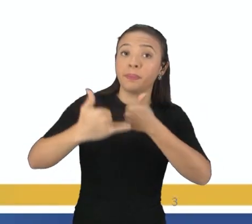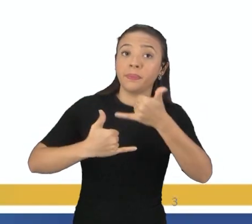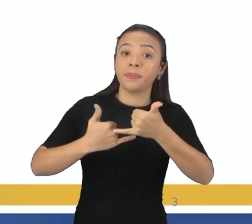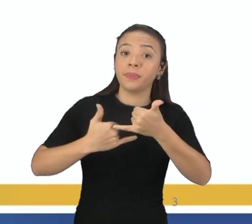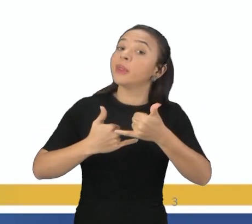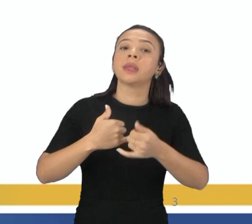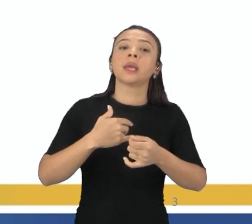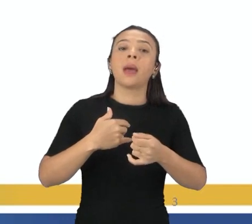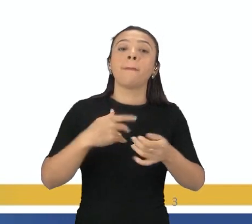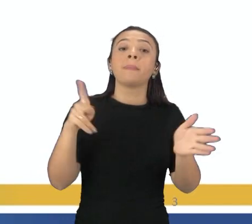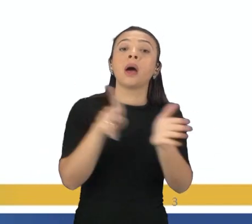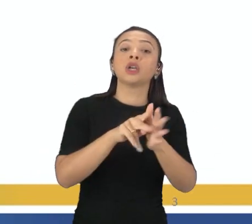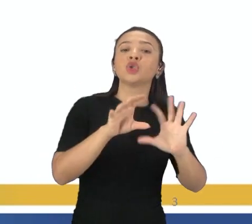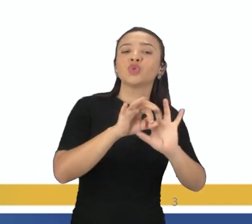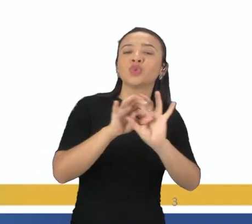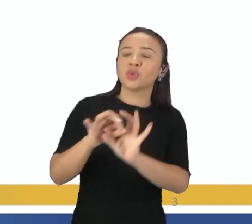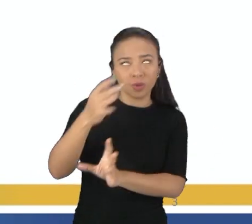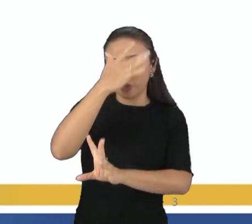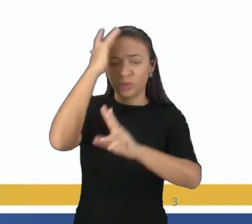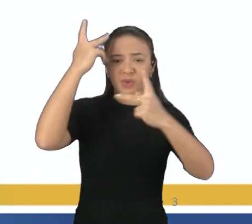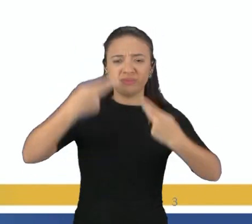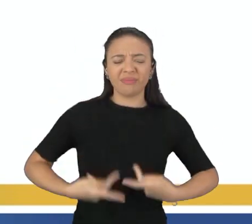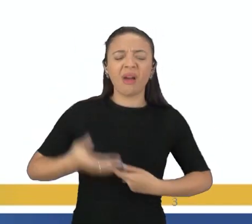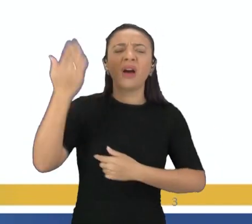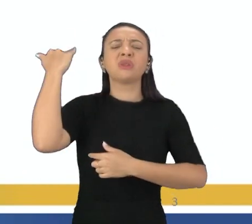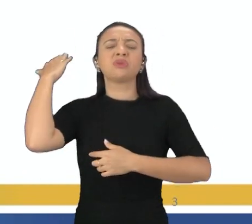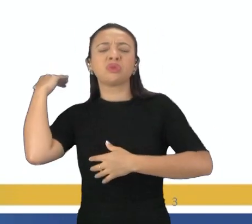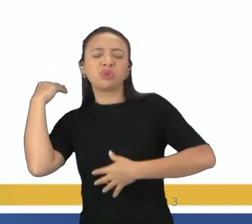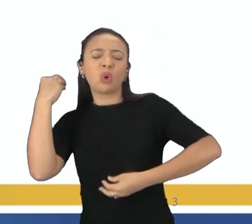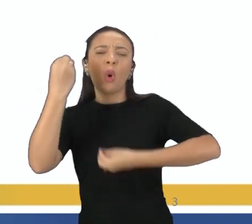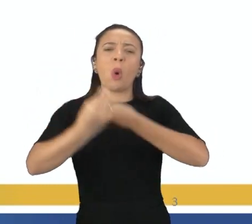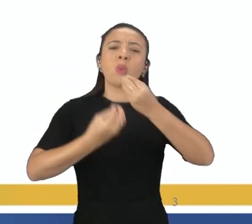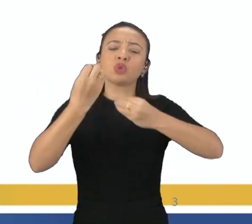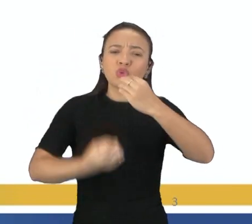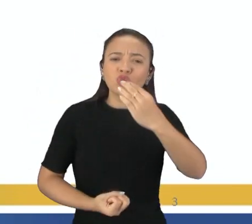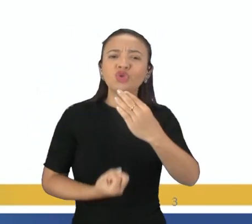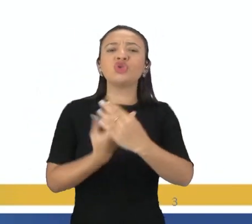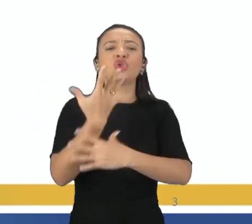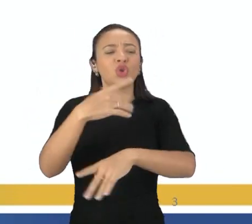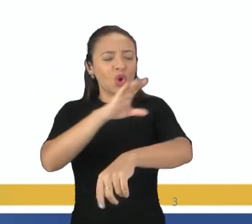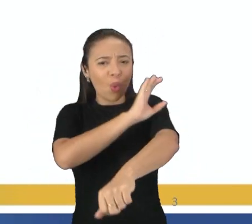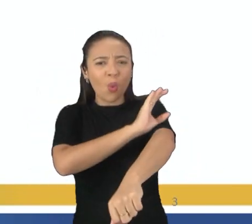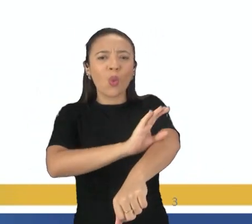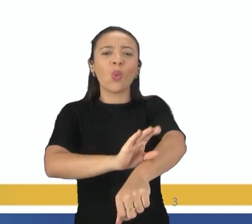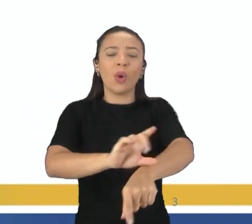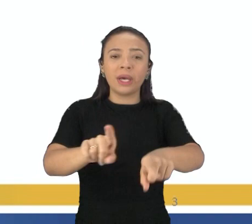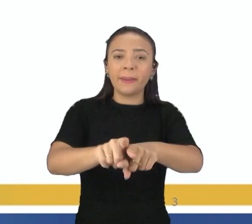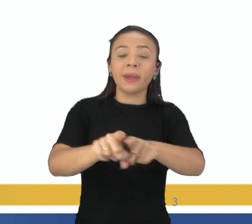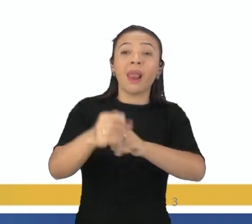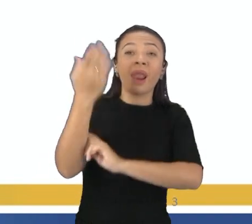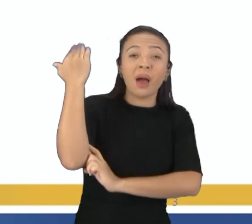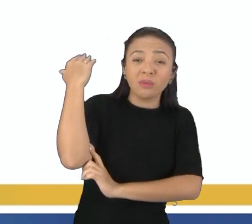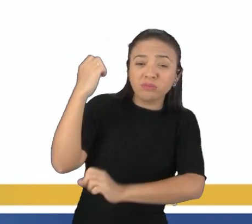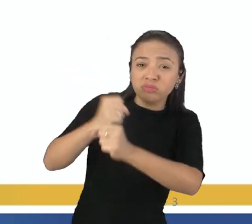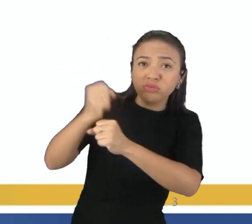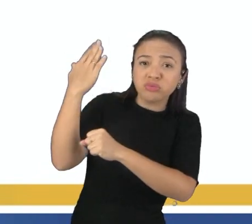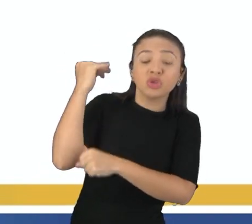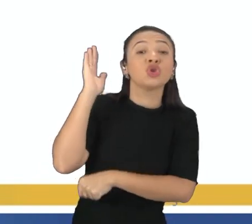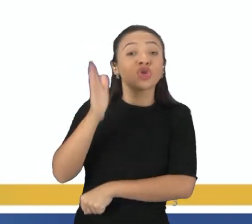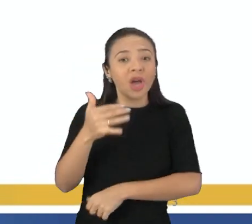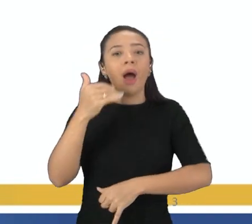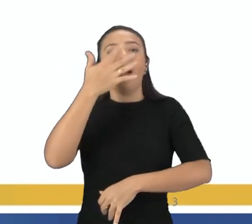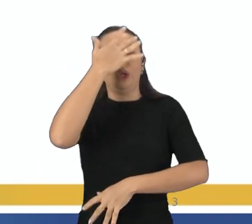brincadeiras estão ligados ao homem desde o início da sua formação da sua cultura, né? Na antiguidade, os homens já jogavam